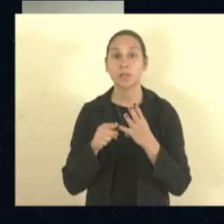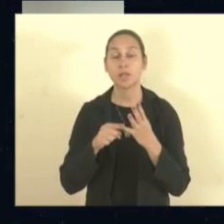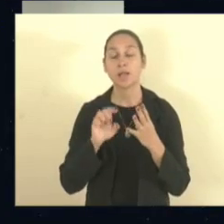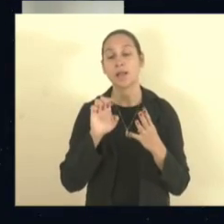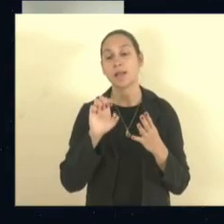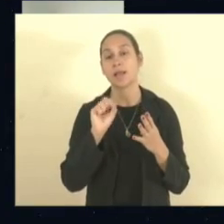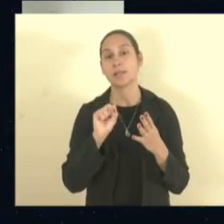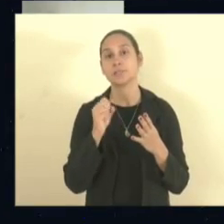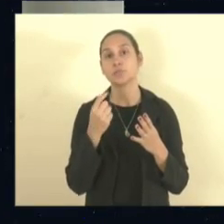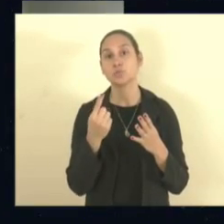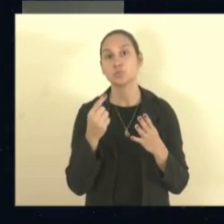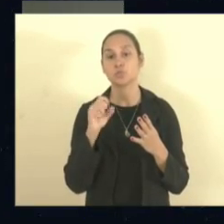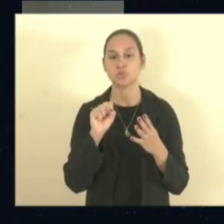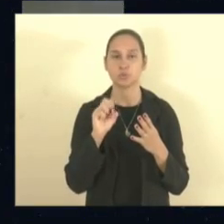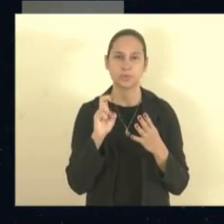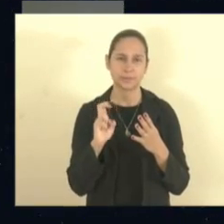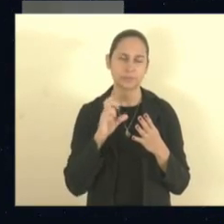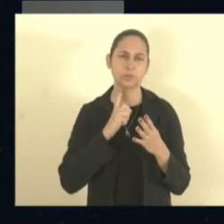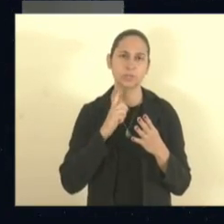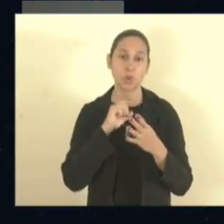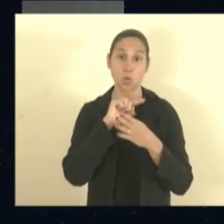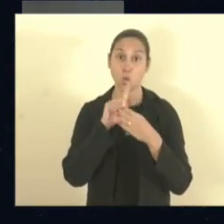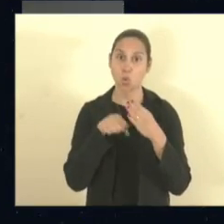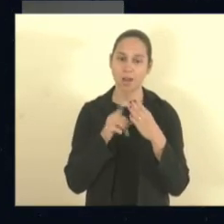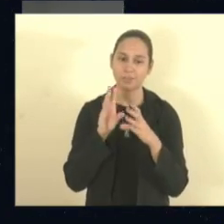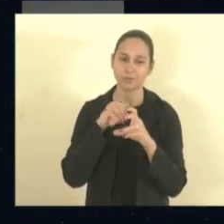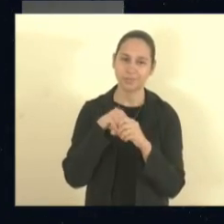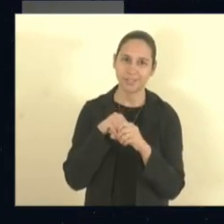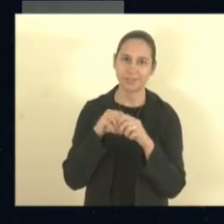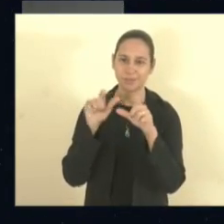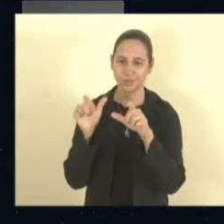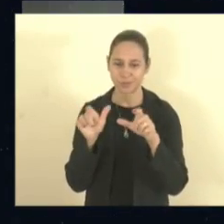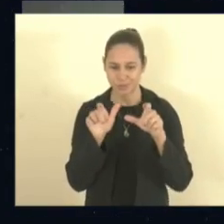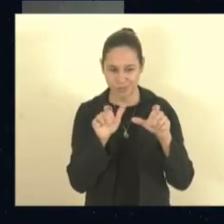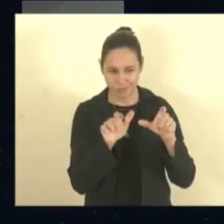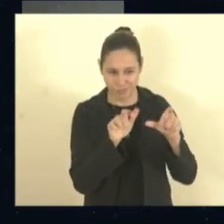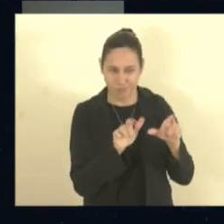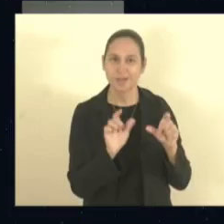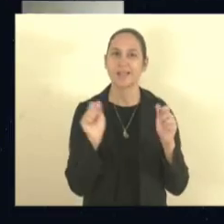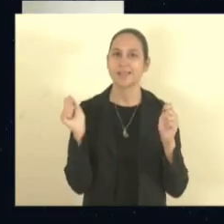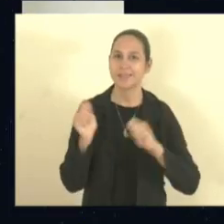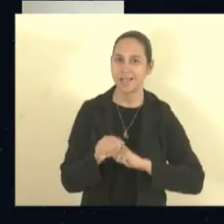ES-185, nós temos quatro trechos aí contemplados. Na